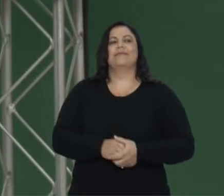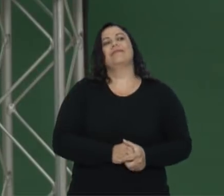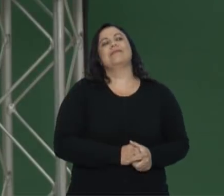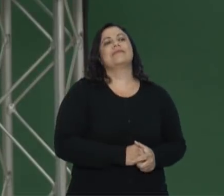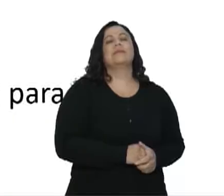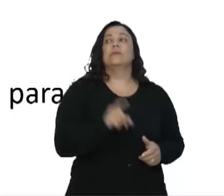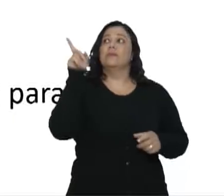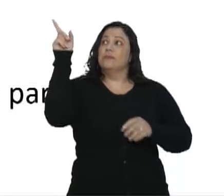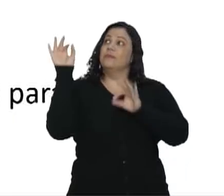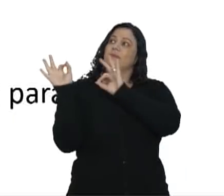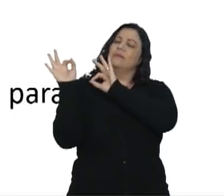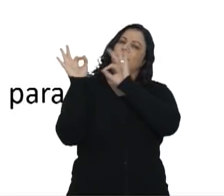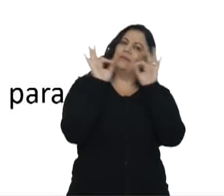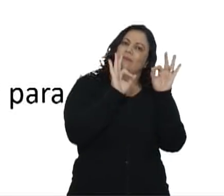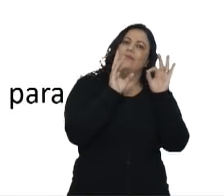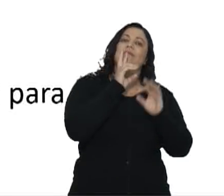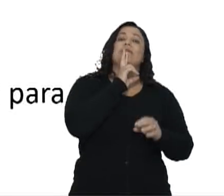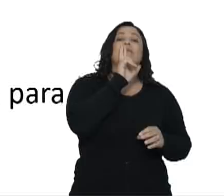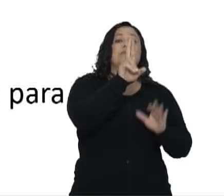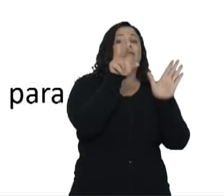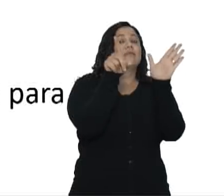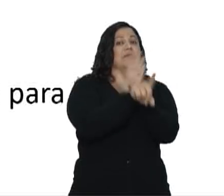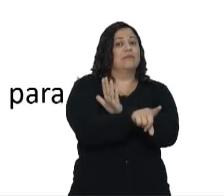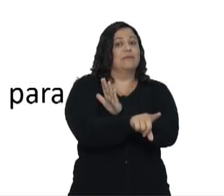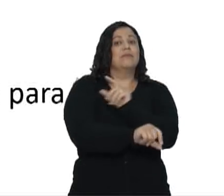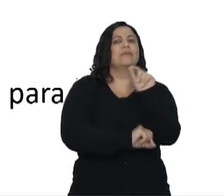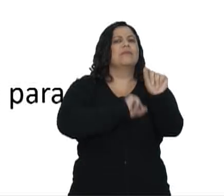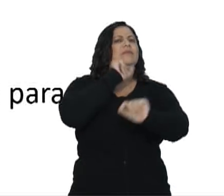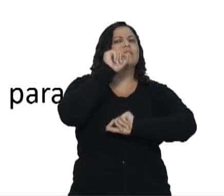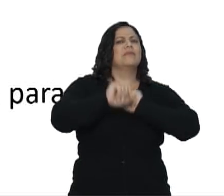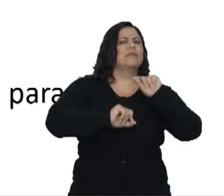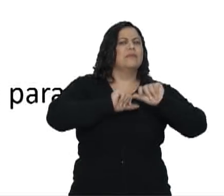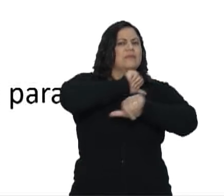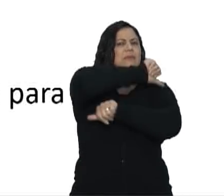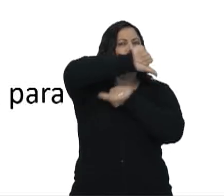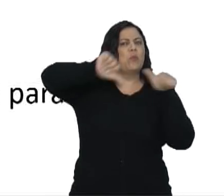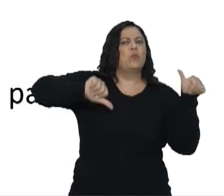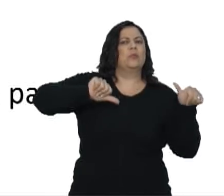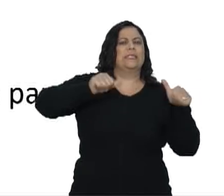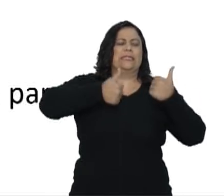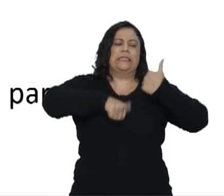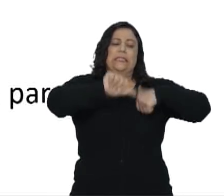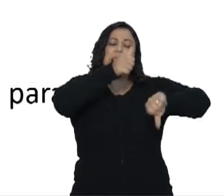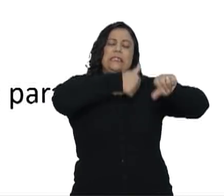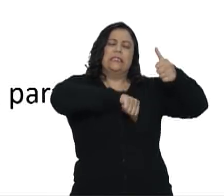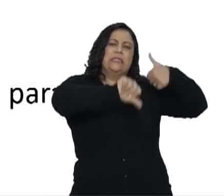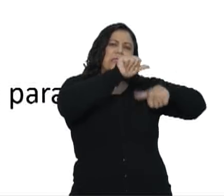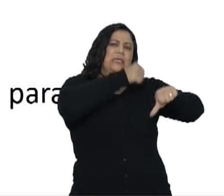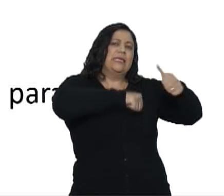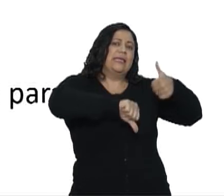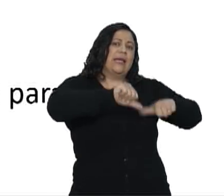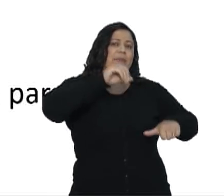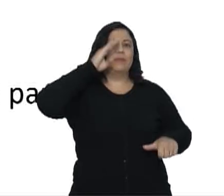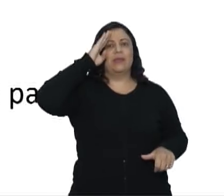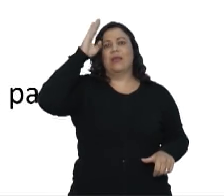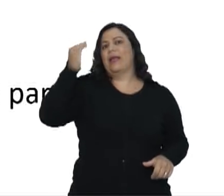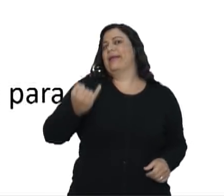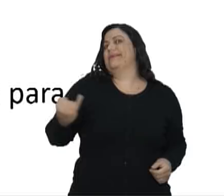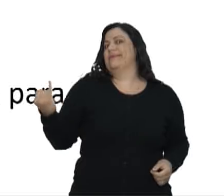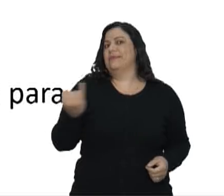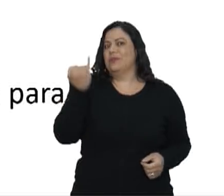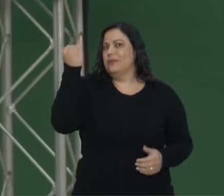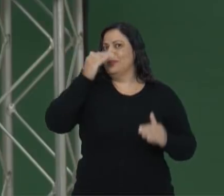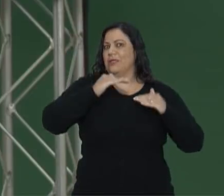desenho, neste esquema, responda: por que as transformações químicas são essenciais